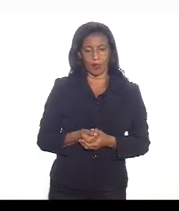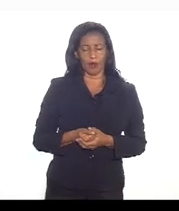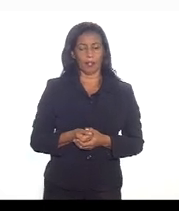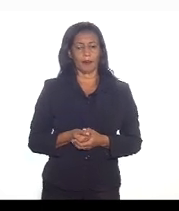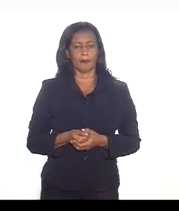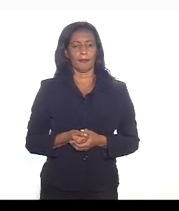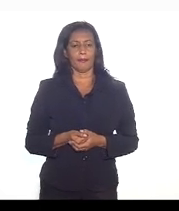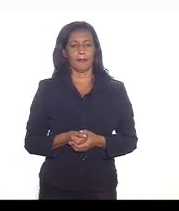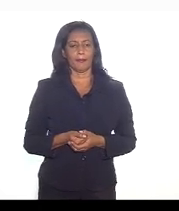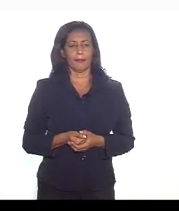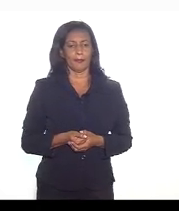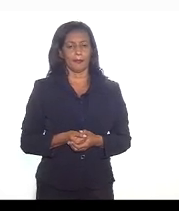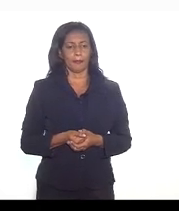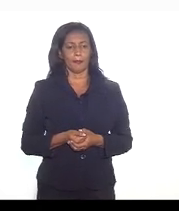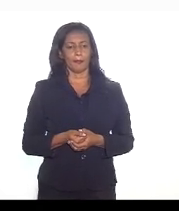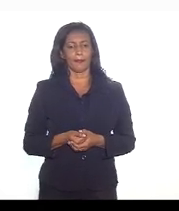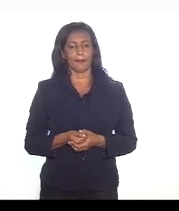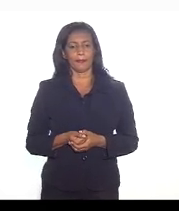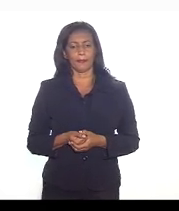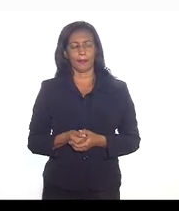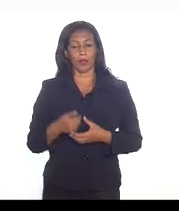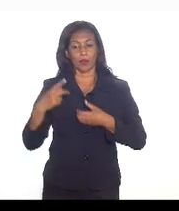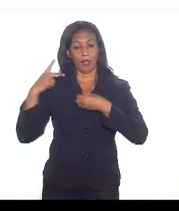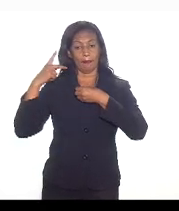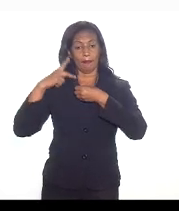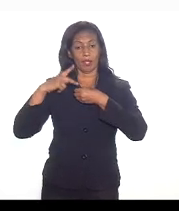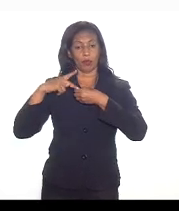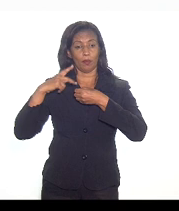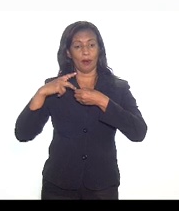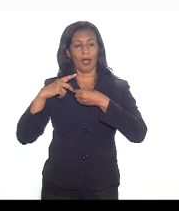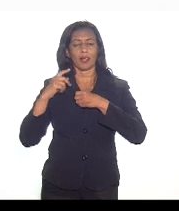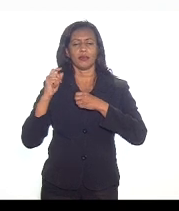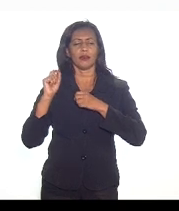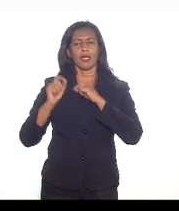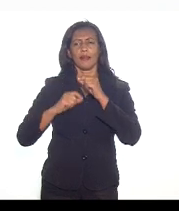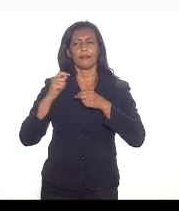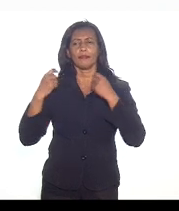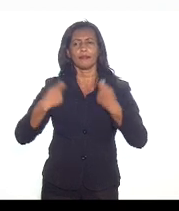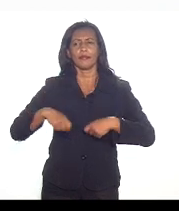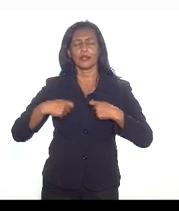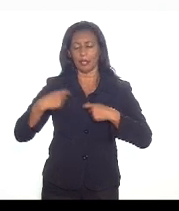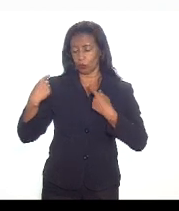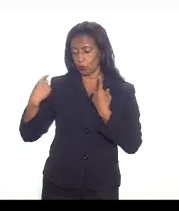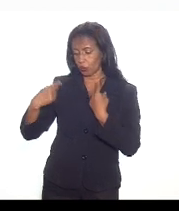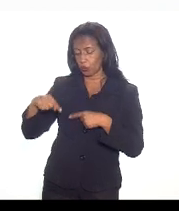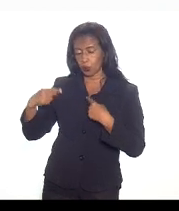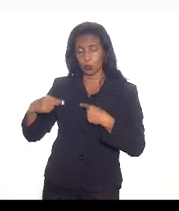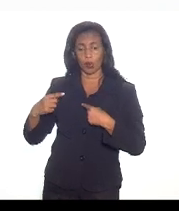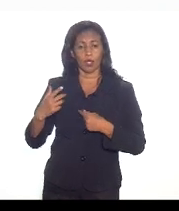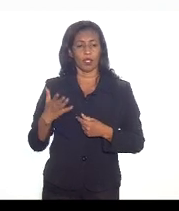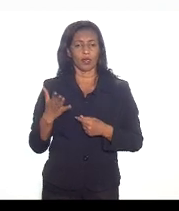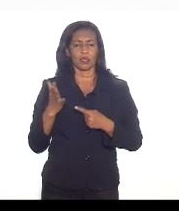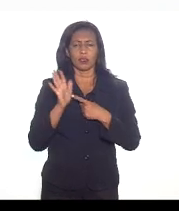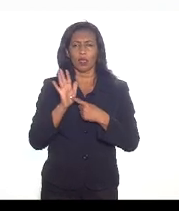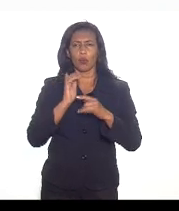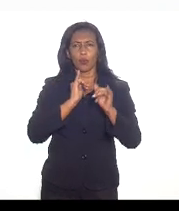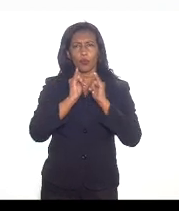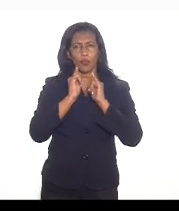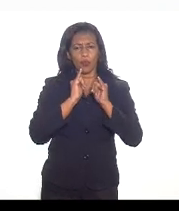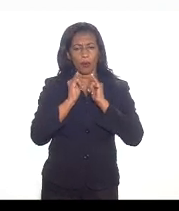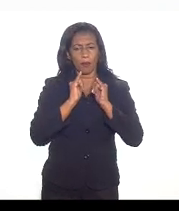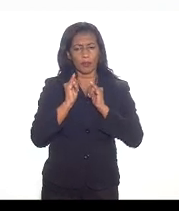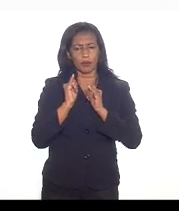Petrobras hoje é só distrair e exportar, né? Então, da nossa. Isso aí são os dados que